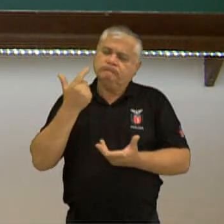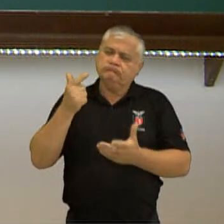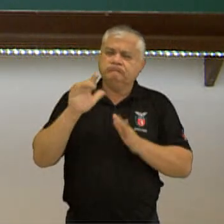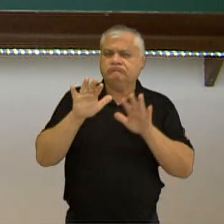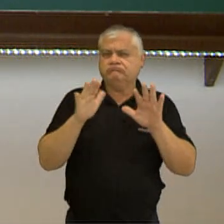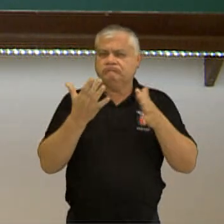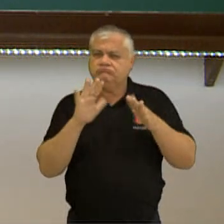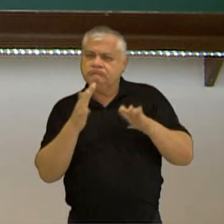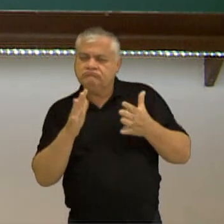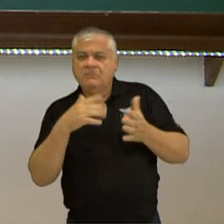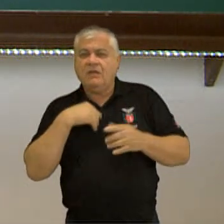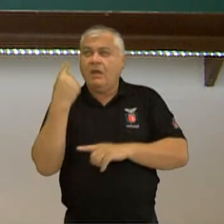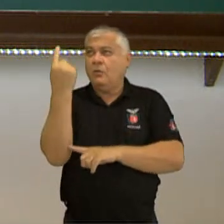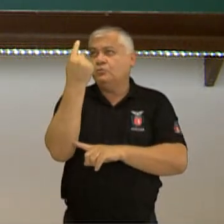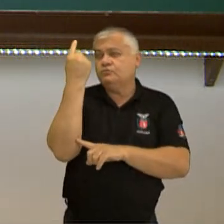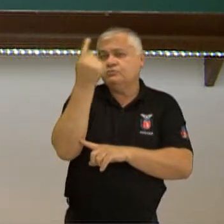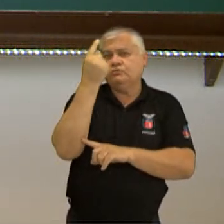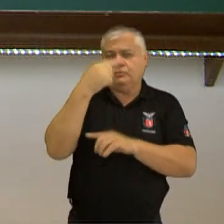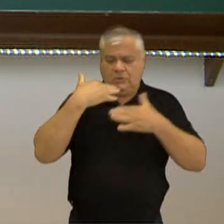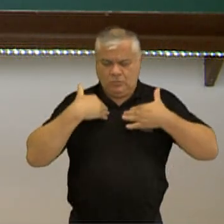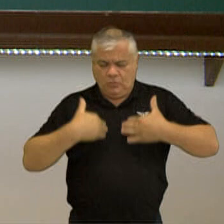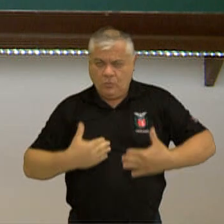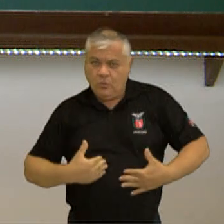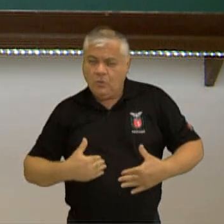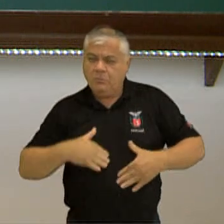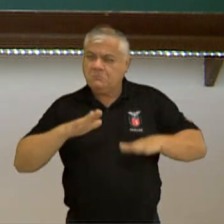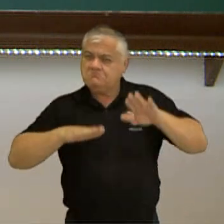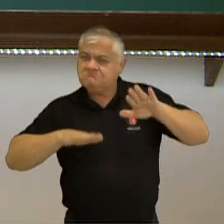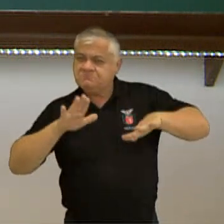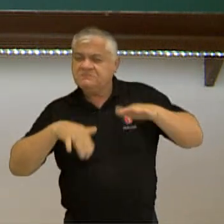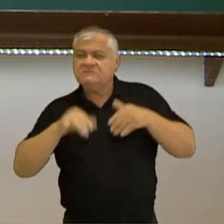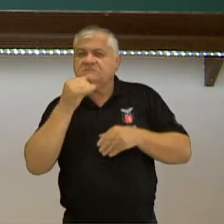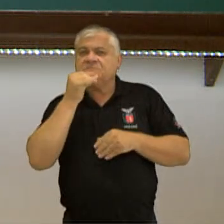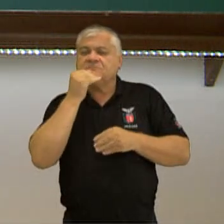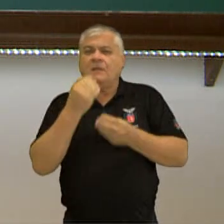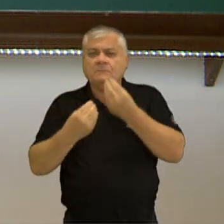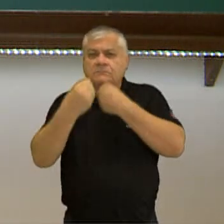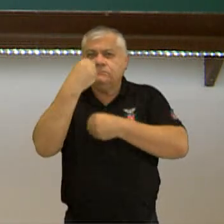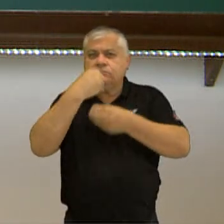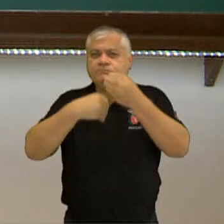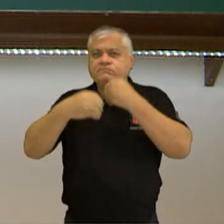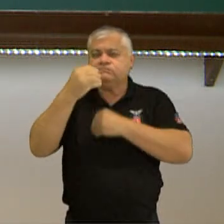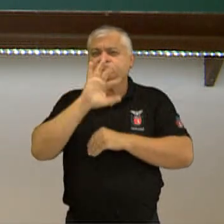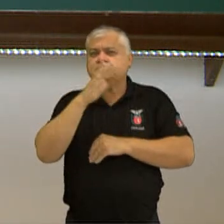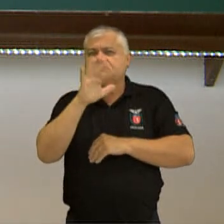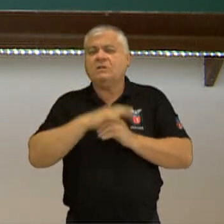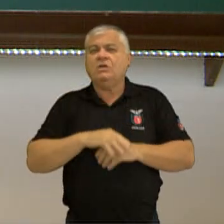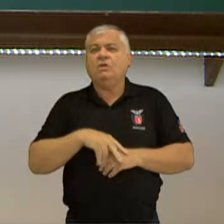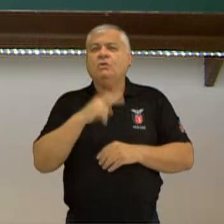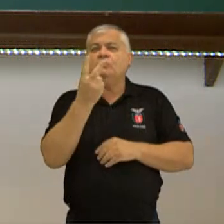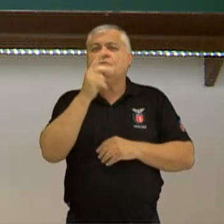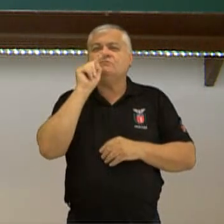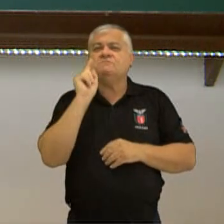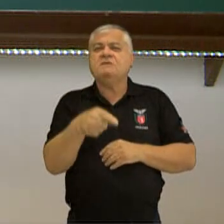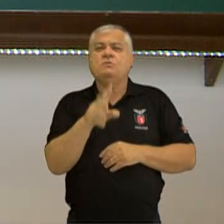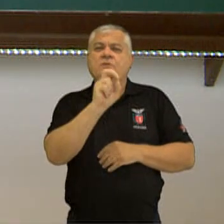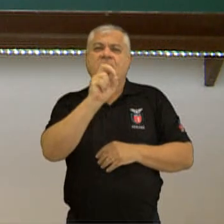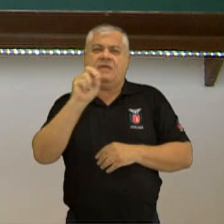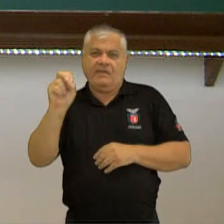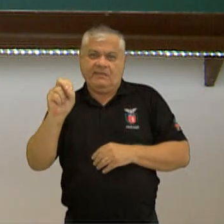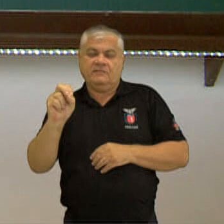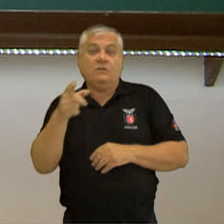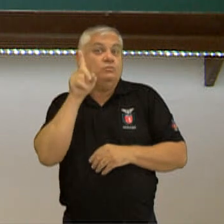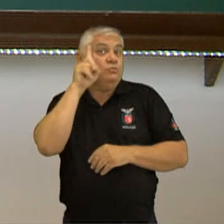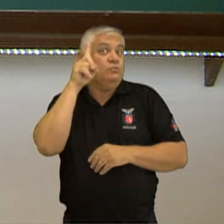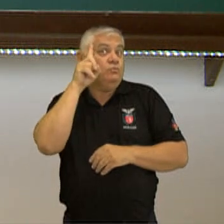conforme o tamanho do, né, conforme o organismo, conforme ali vários fatores, cerca de 2.500 calorias